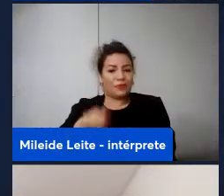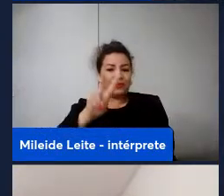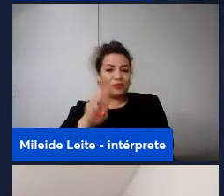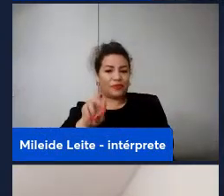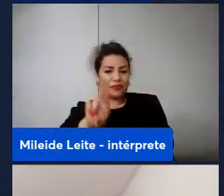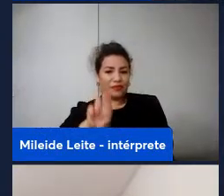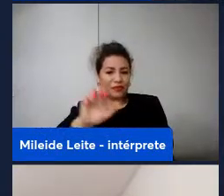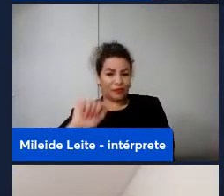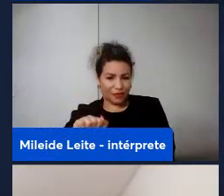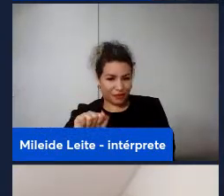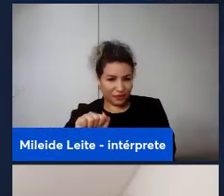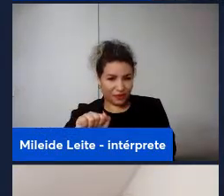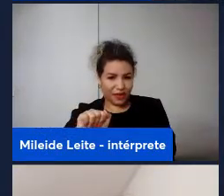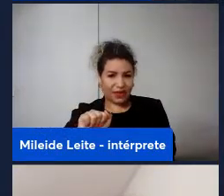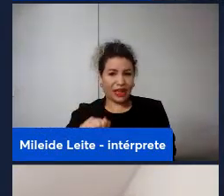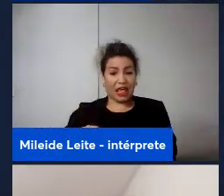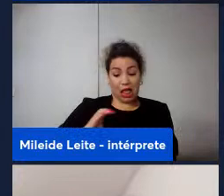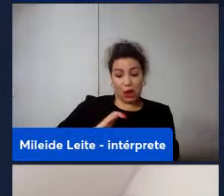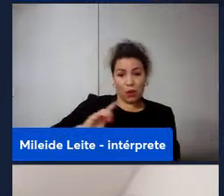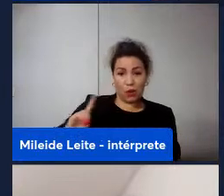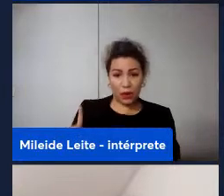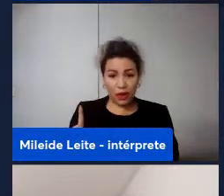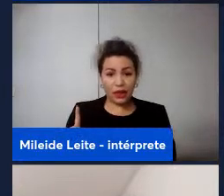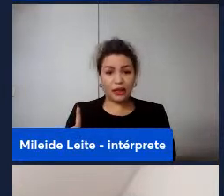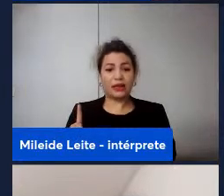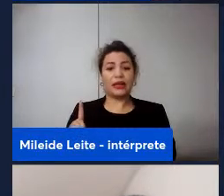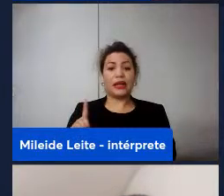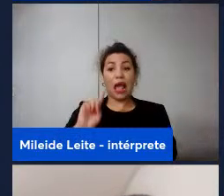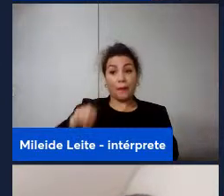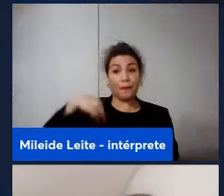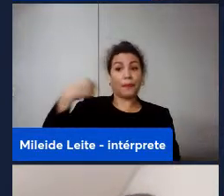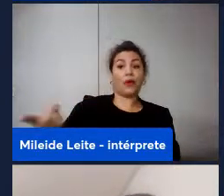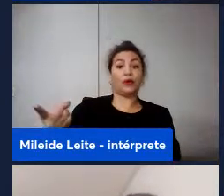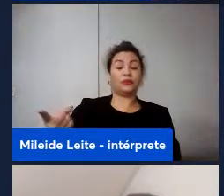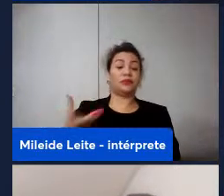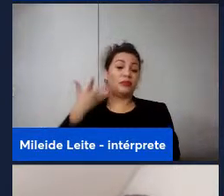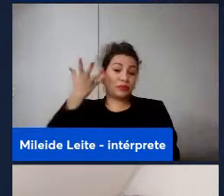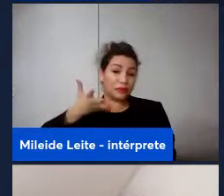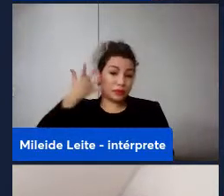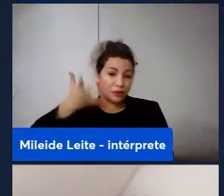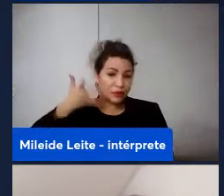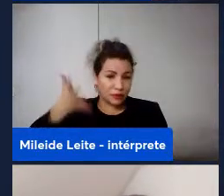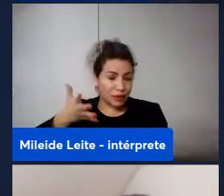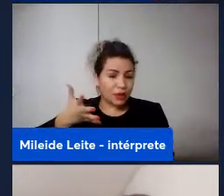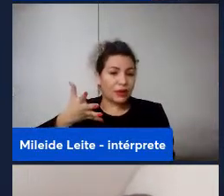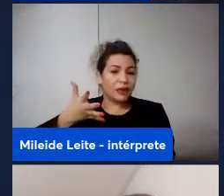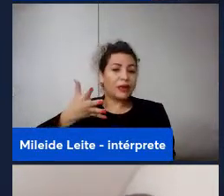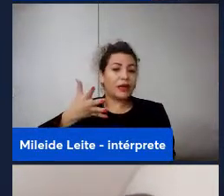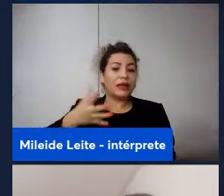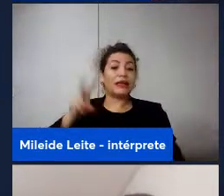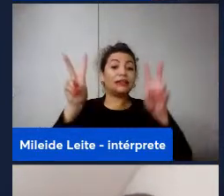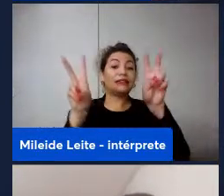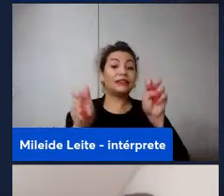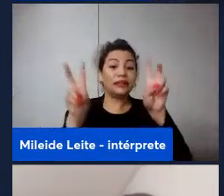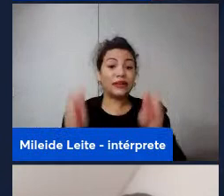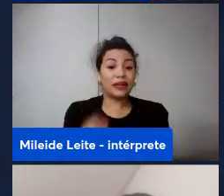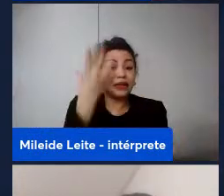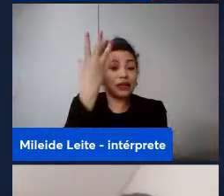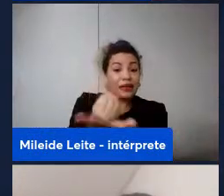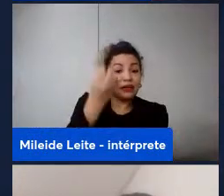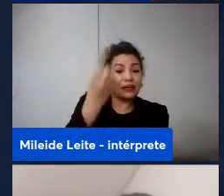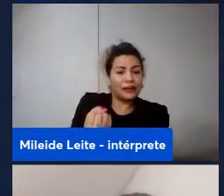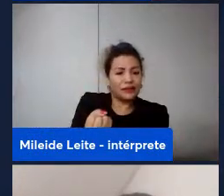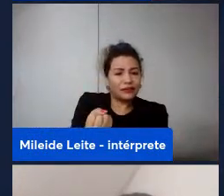Van Marke Pereira, que vai coordenar a mesa que se segue daqui a um pouquinho, intitulada Alfabetização